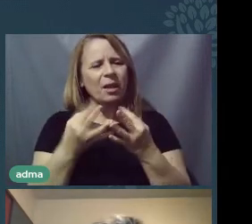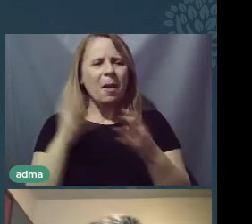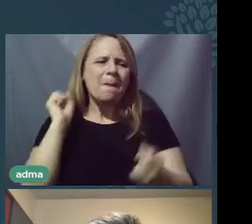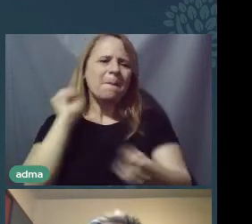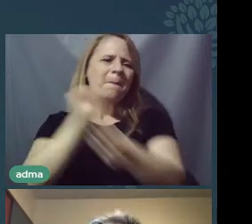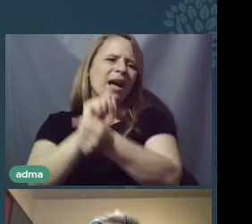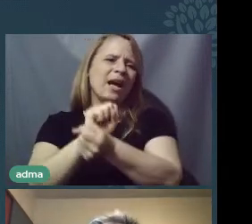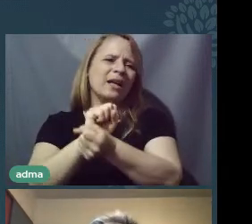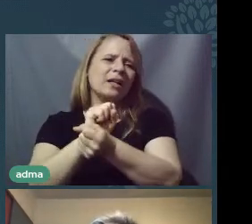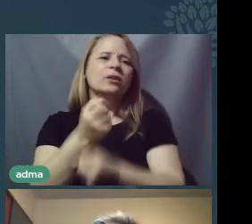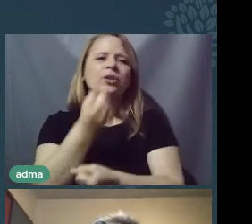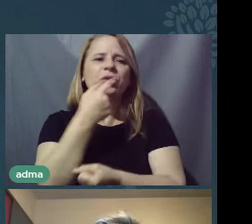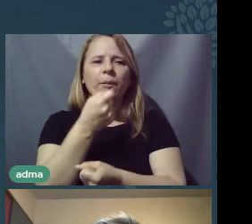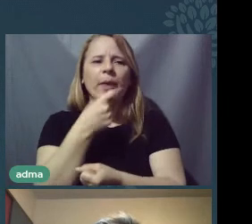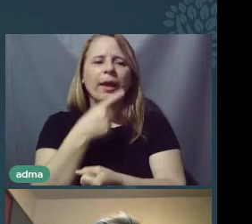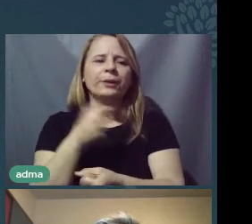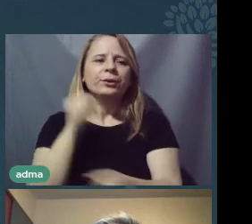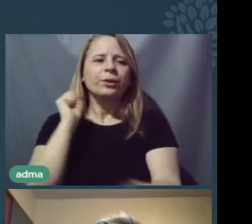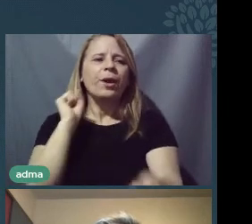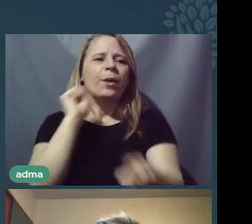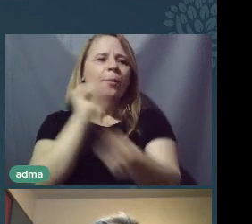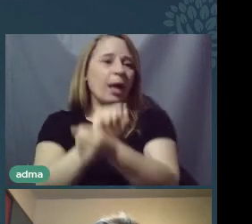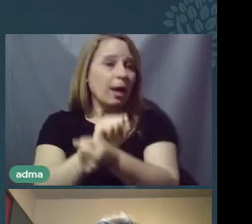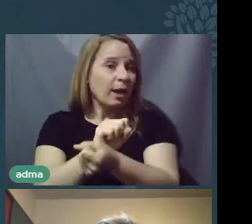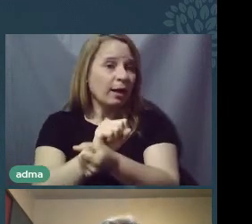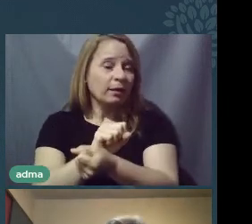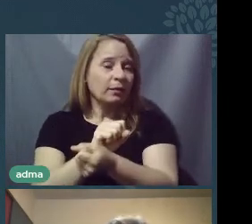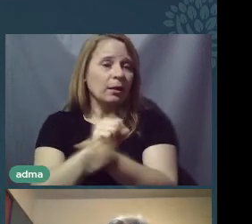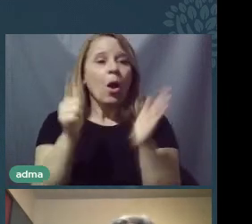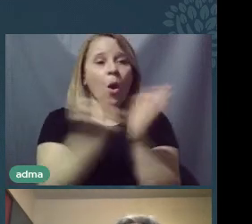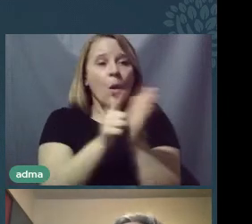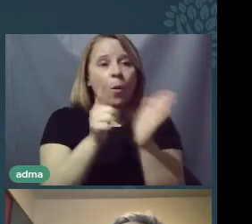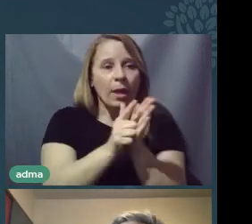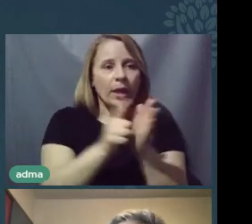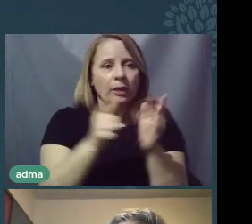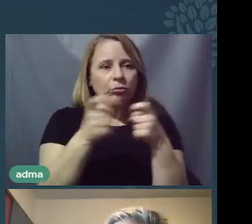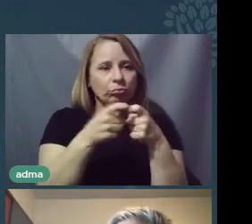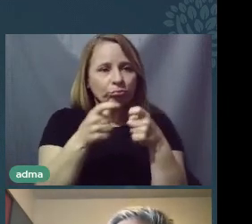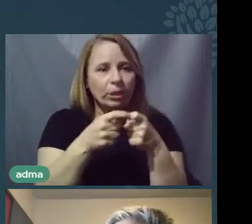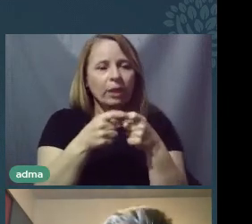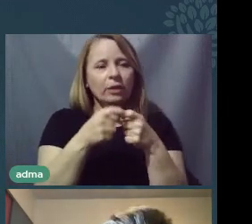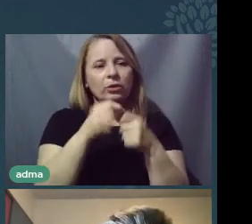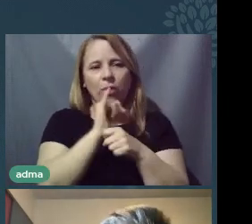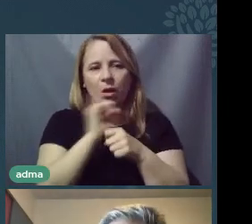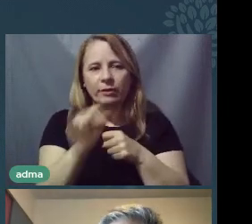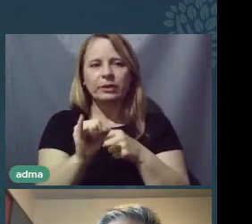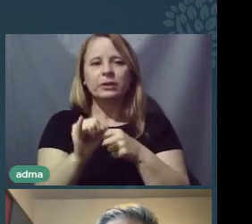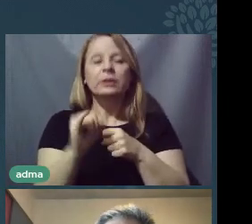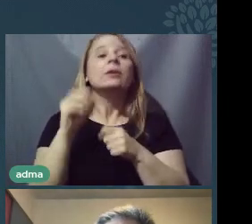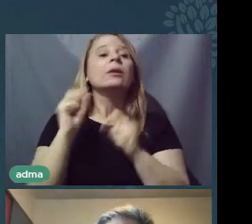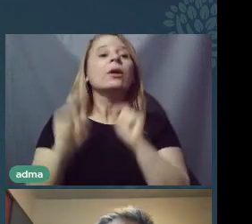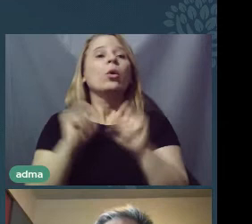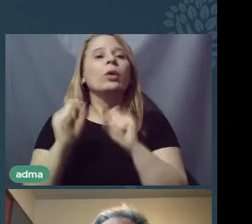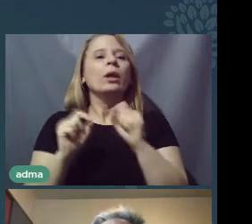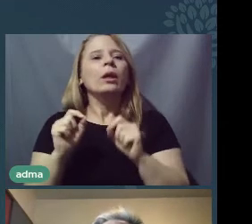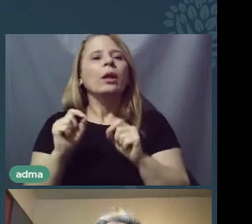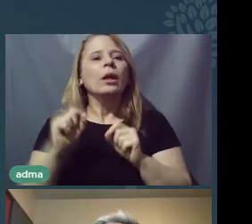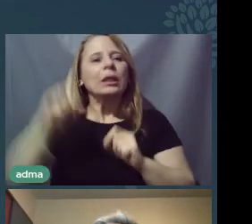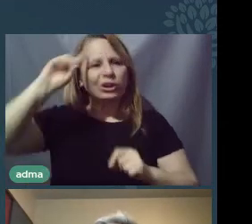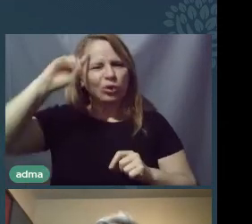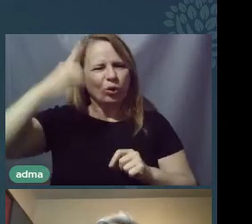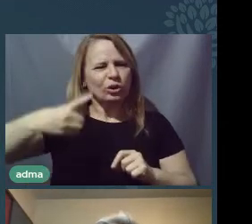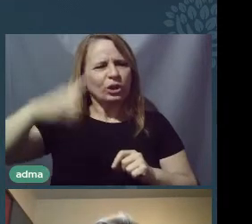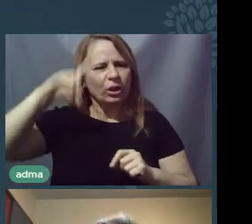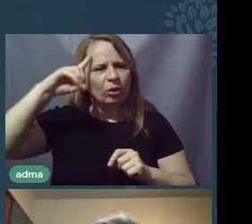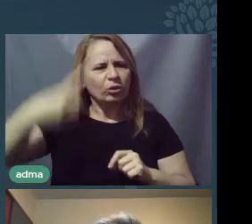medicação, apesar da prescrição médica, por exemplo, ser, de uso diário